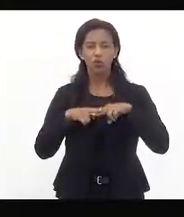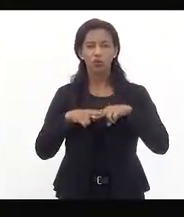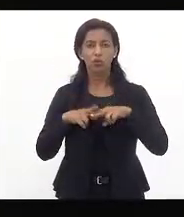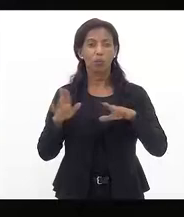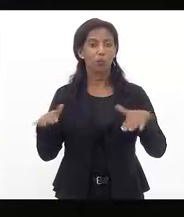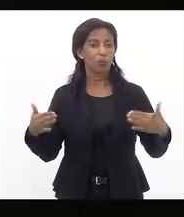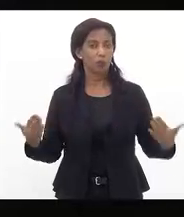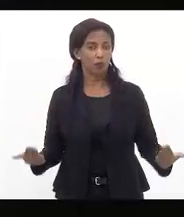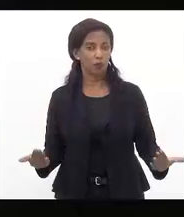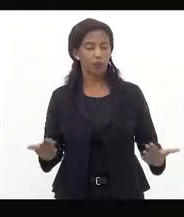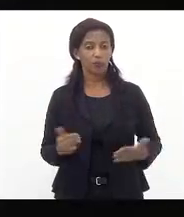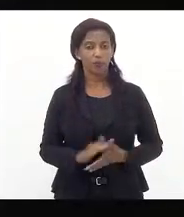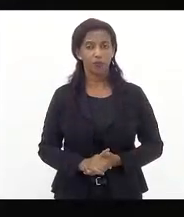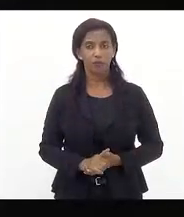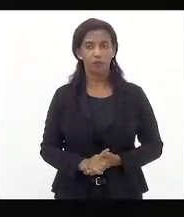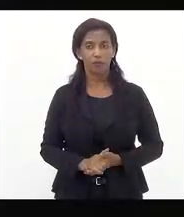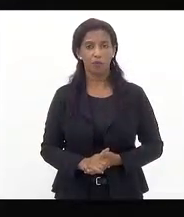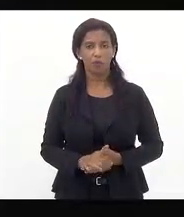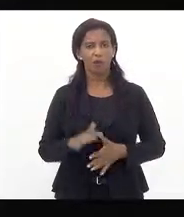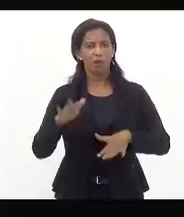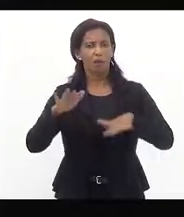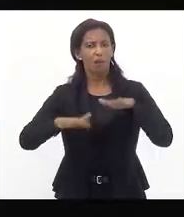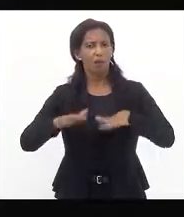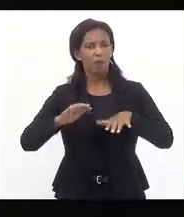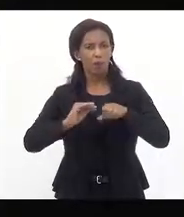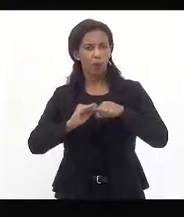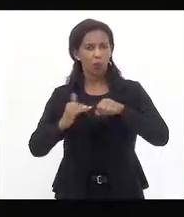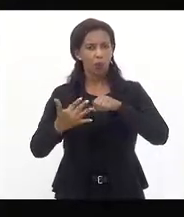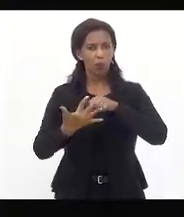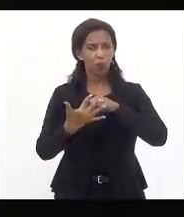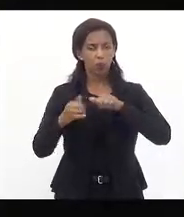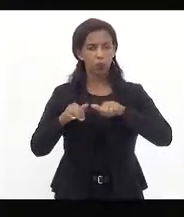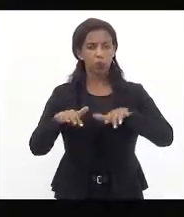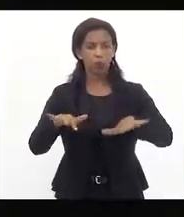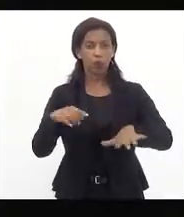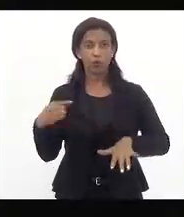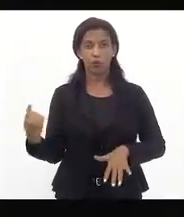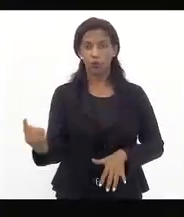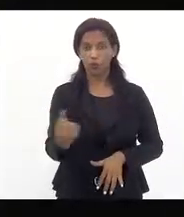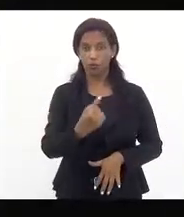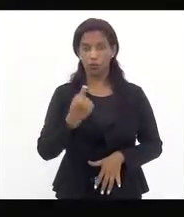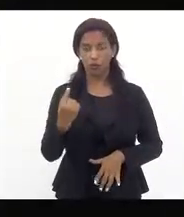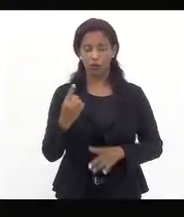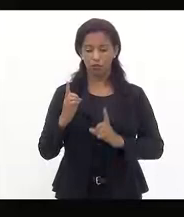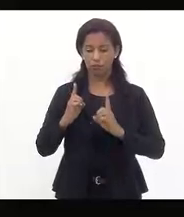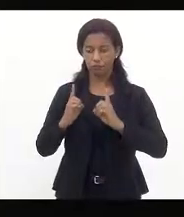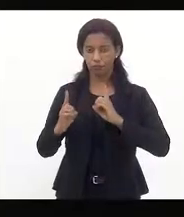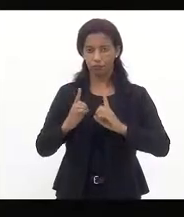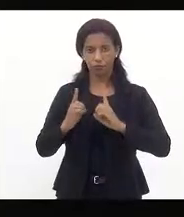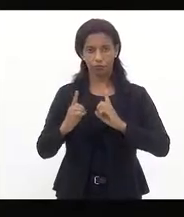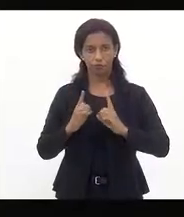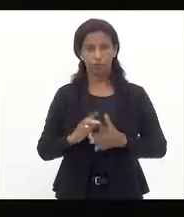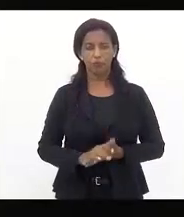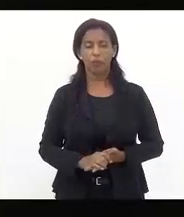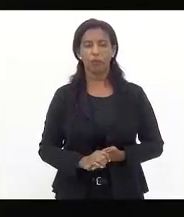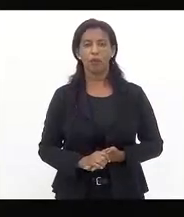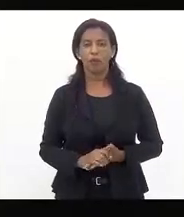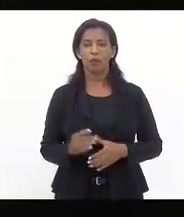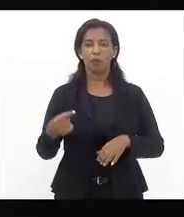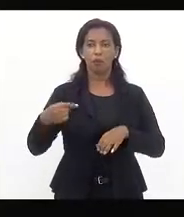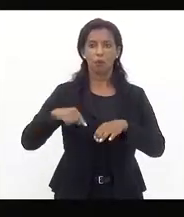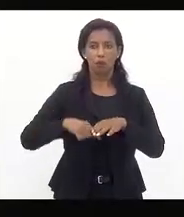qual, em meio a uma pandemia, nós estamos discutindo uma